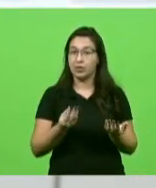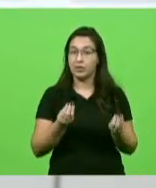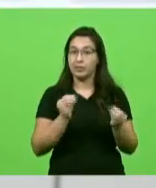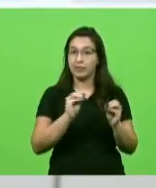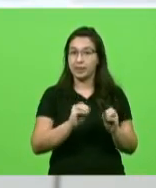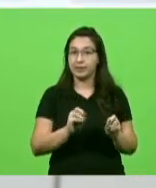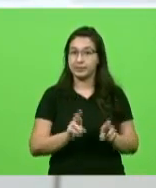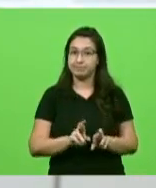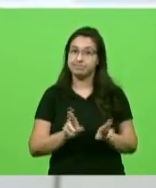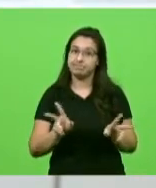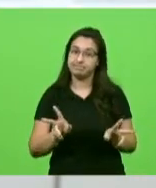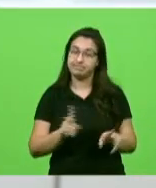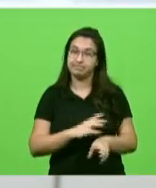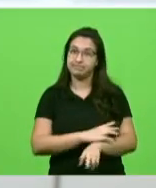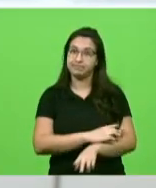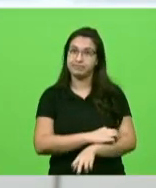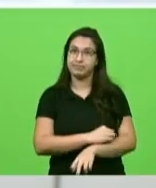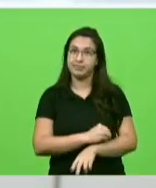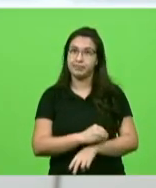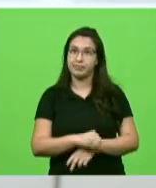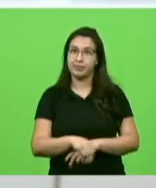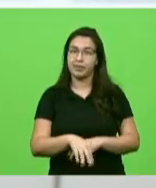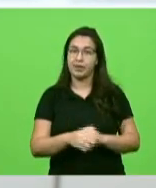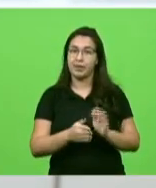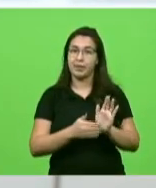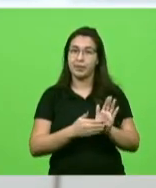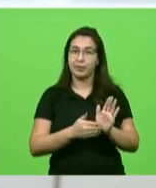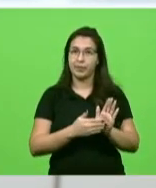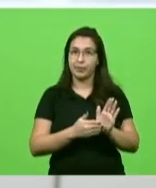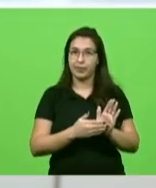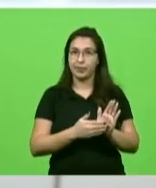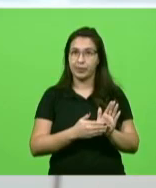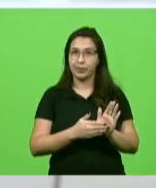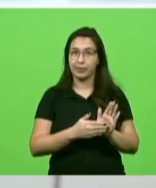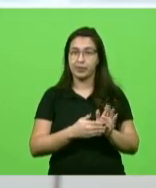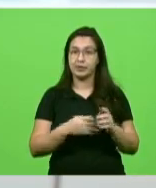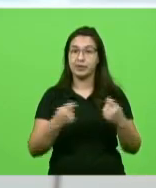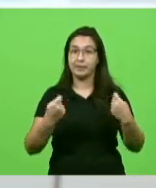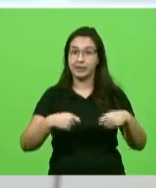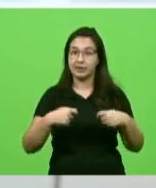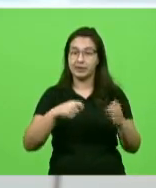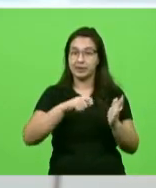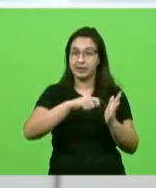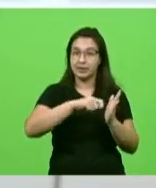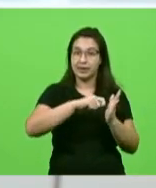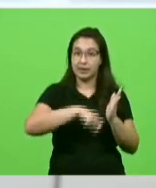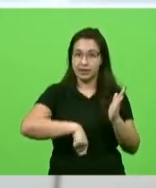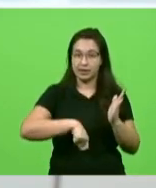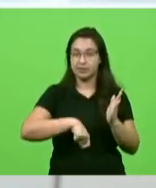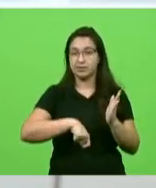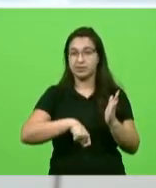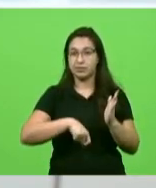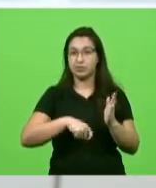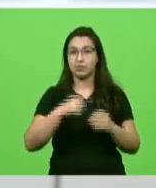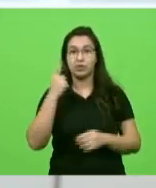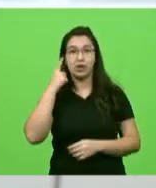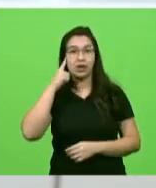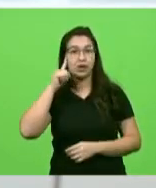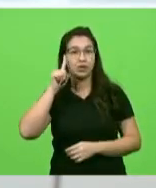exceção da mesma proposta que vale de usar carecia de assinatura data